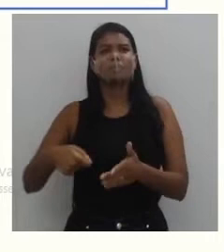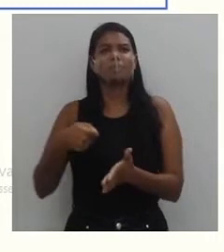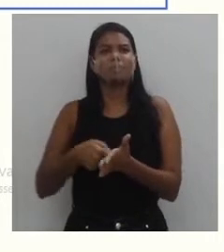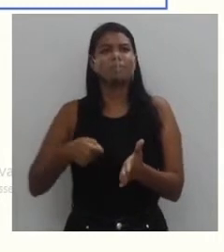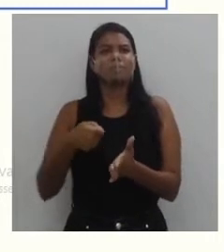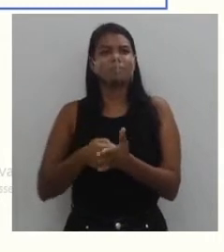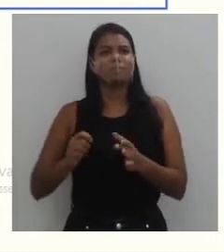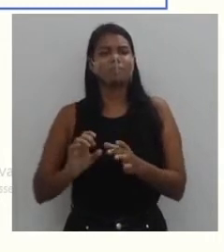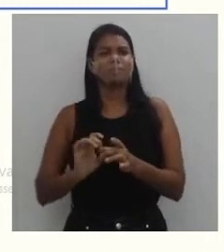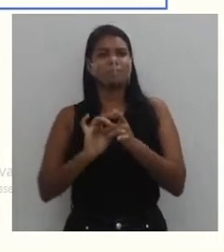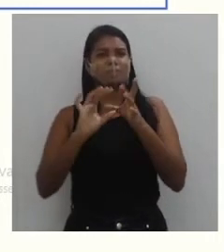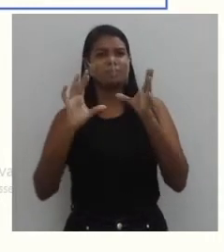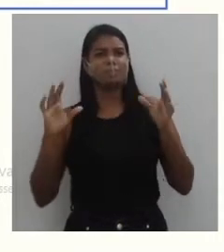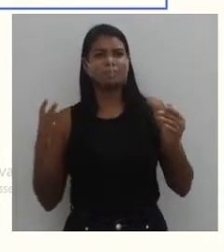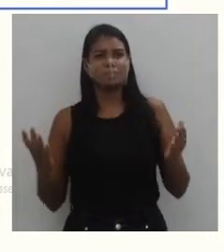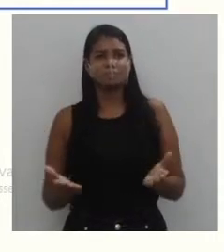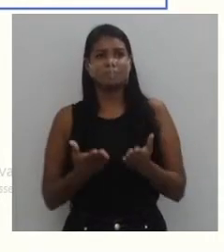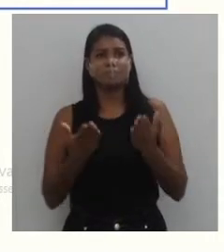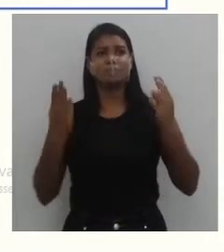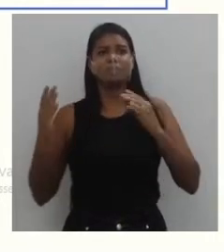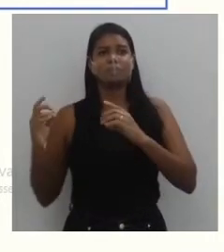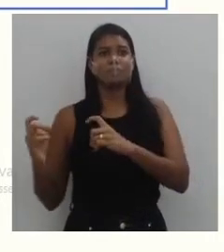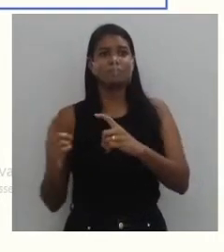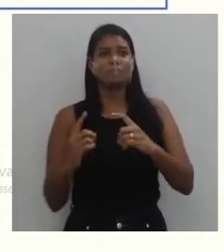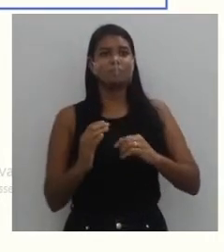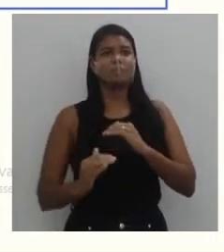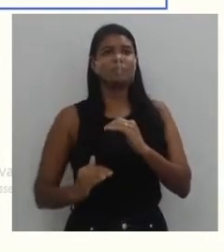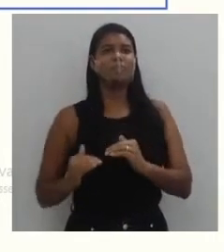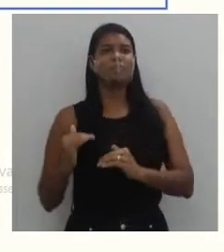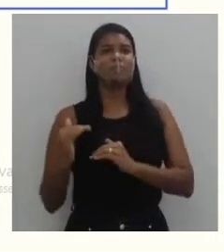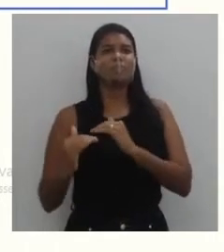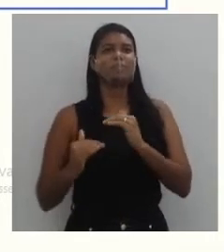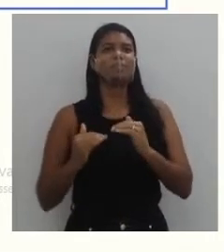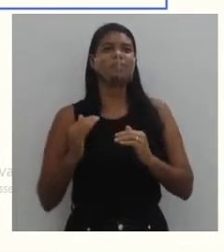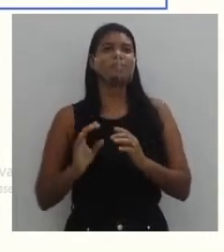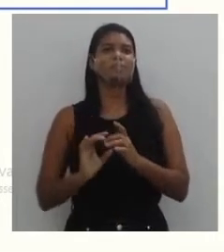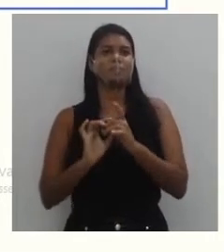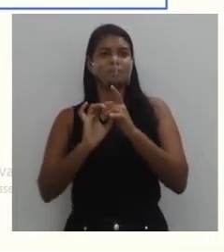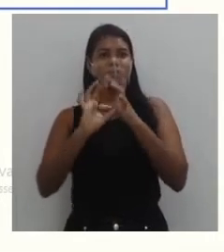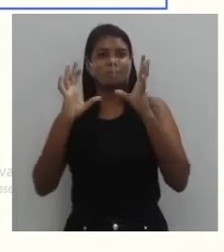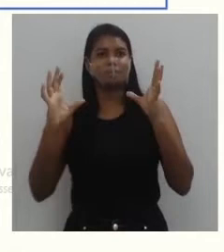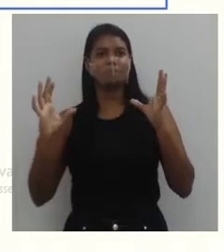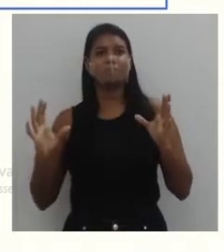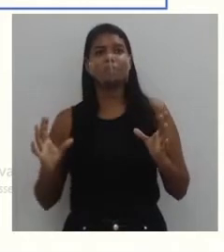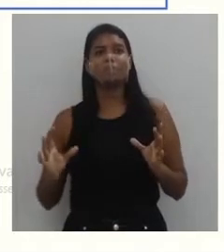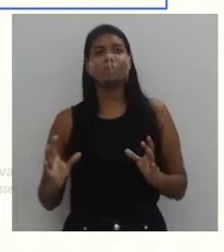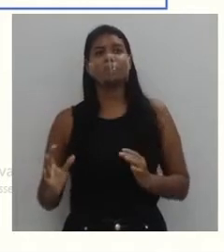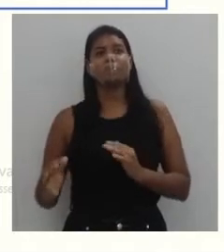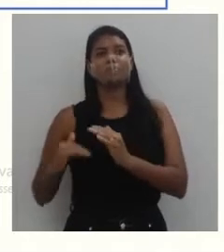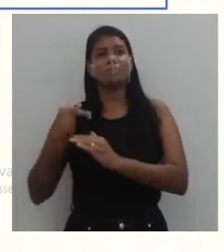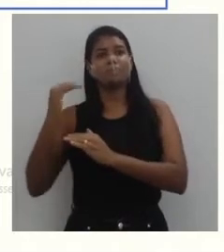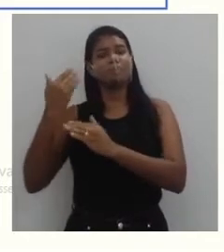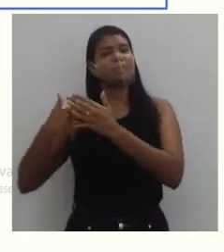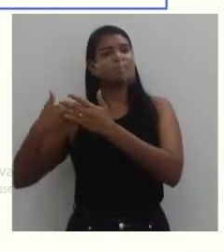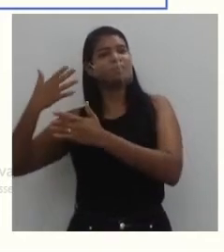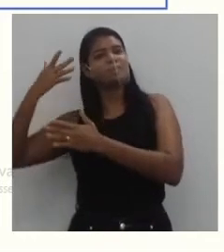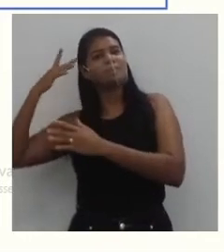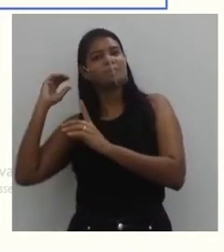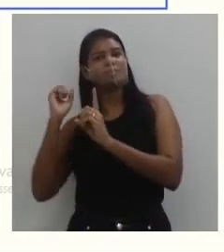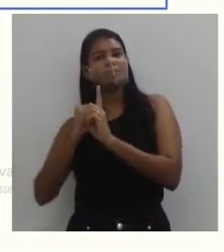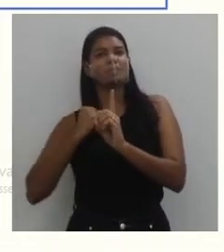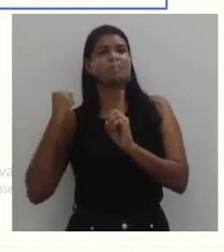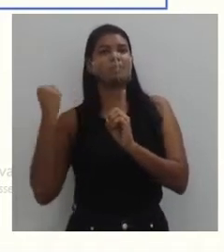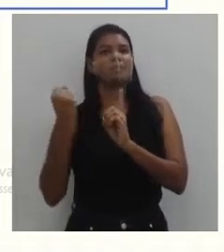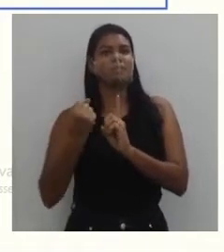pela liberdade tem sido motivo de guerras e revoluções. A liberdade tem íntima